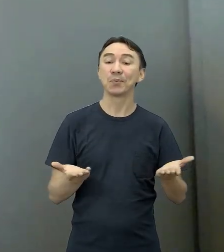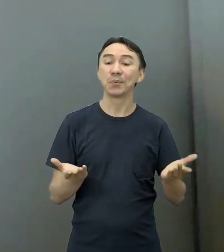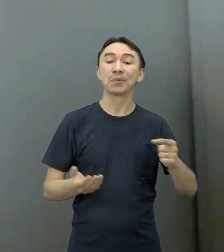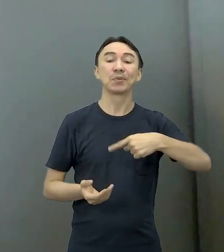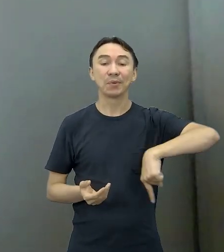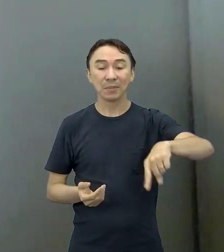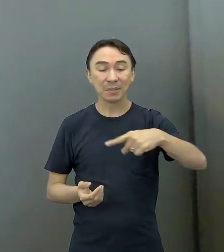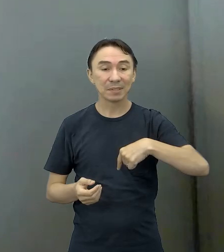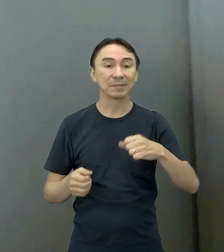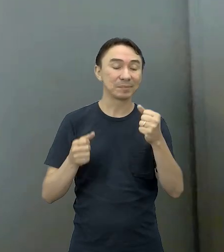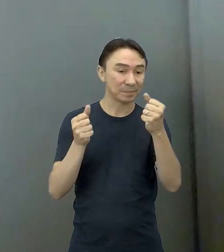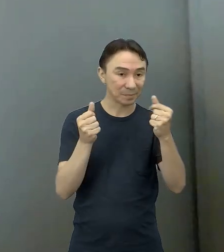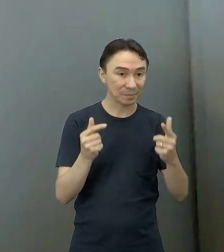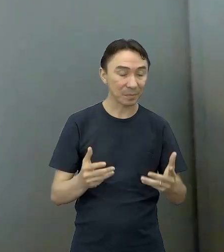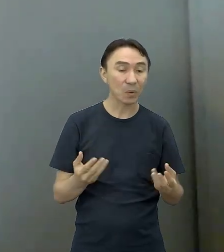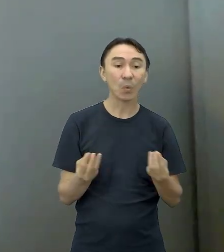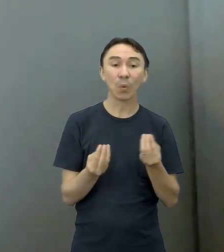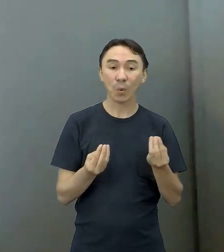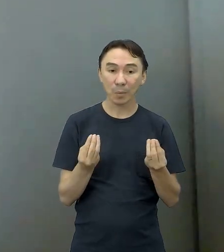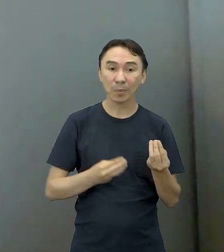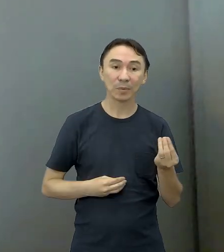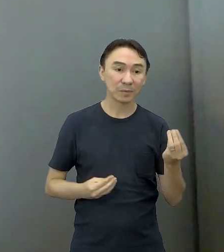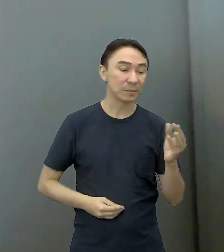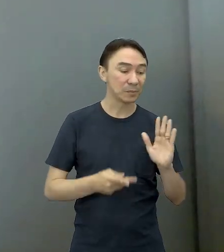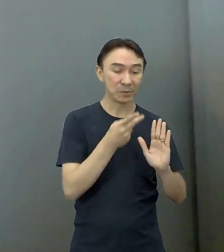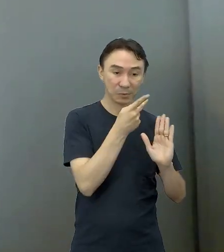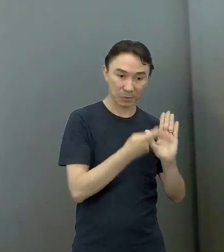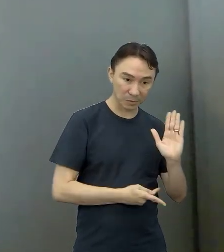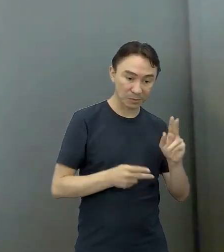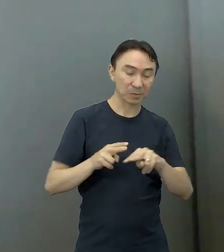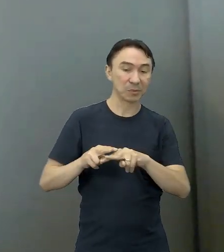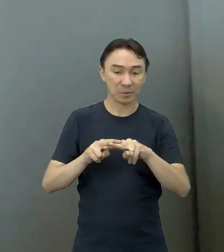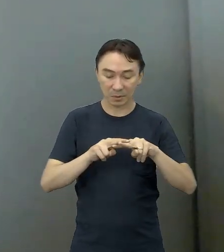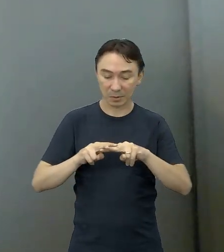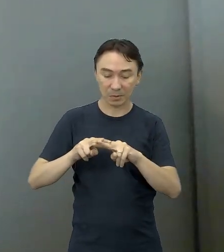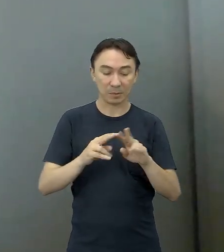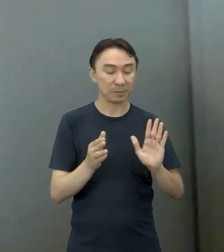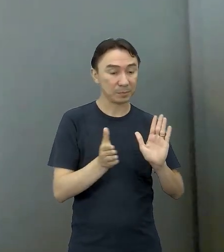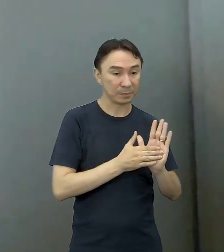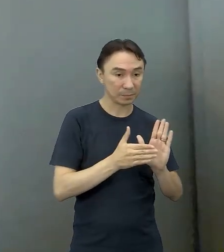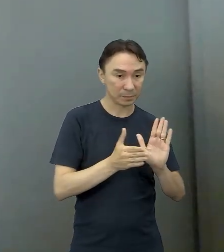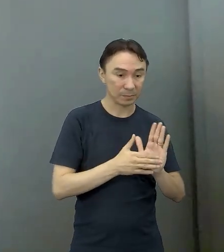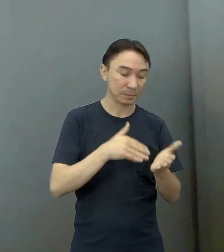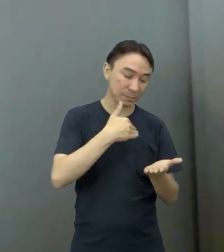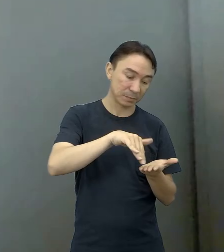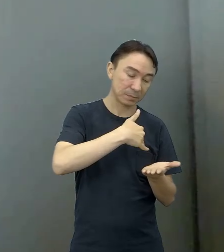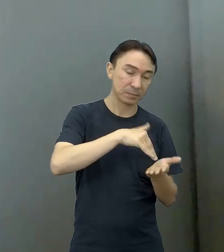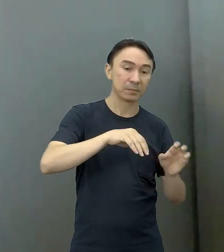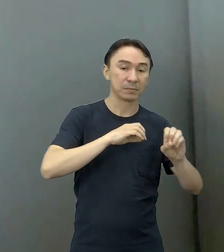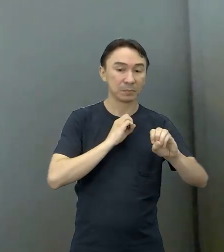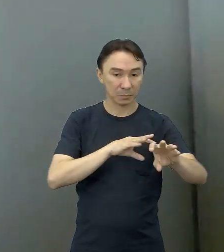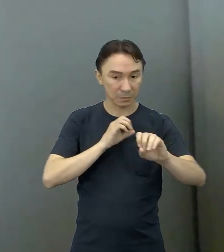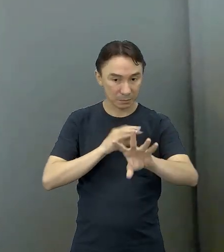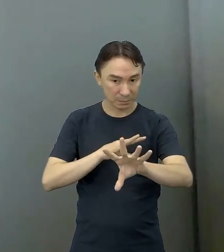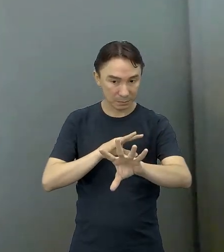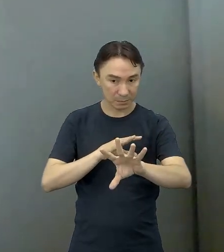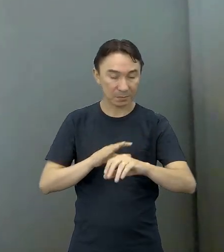etapa do programa de recuperação proposto pela SEDUC, tá bom? Primeiramente, nós vamos aqui